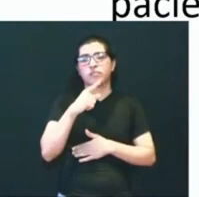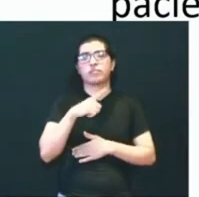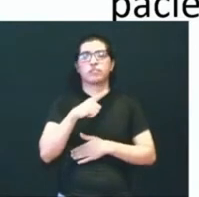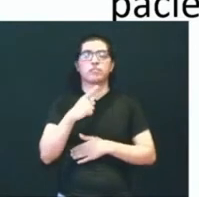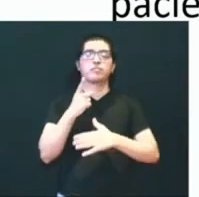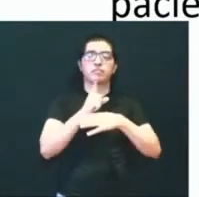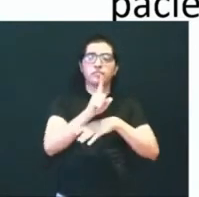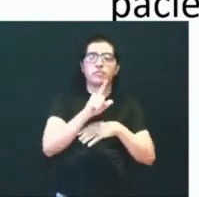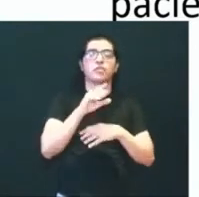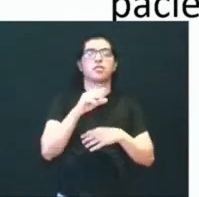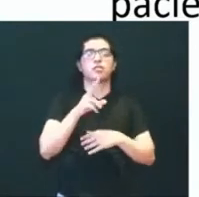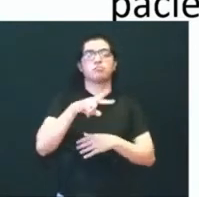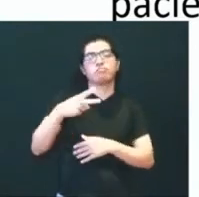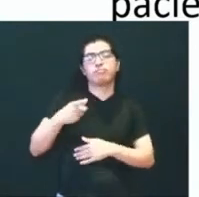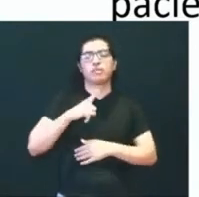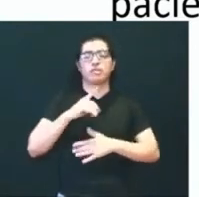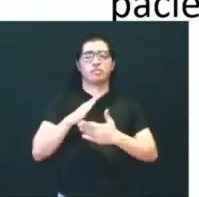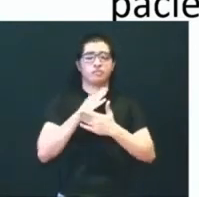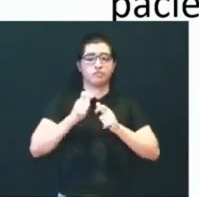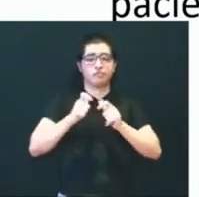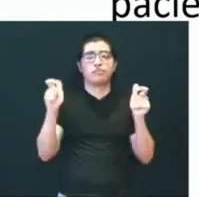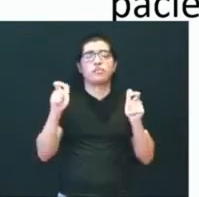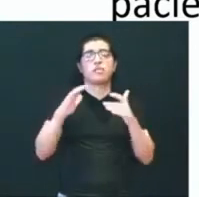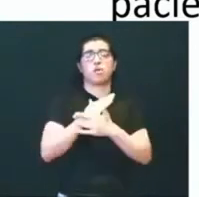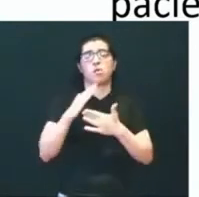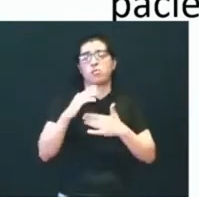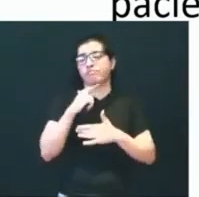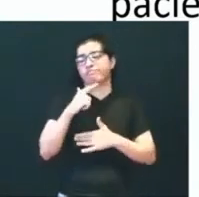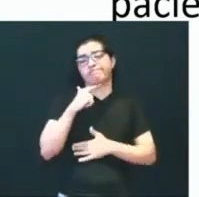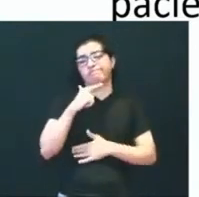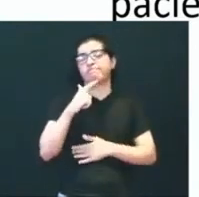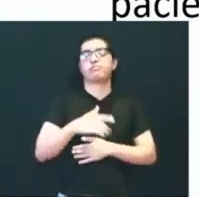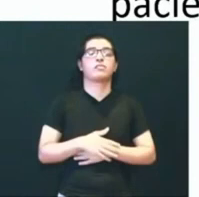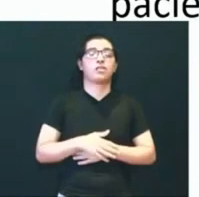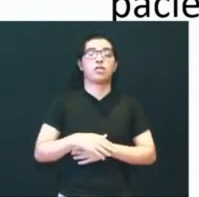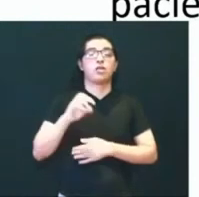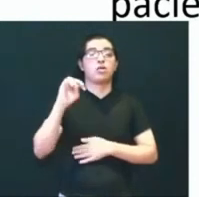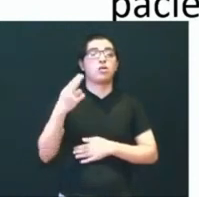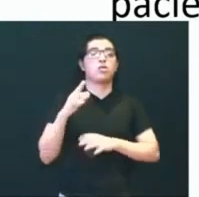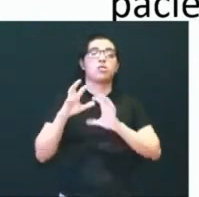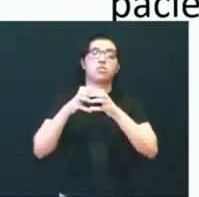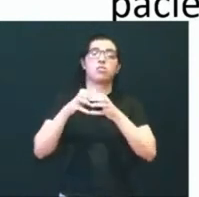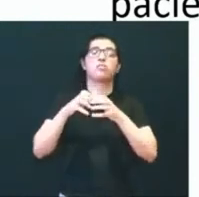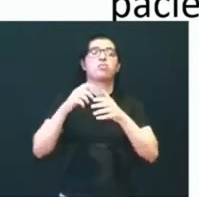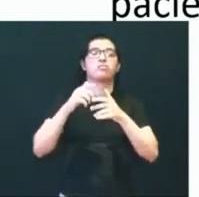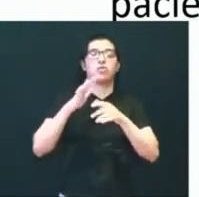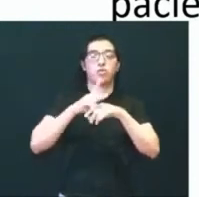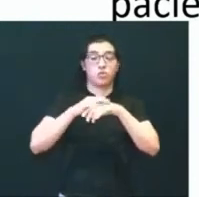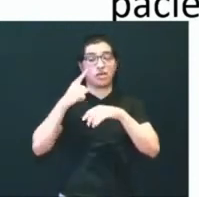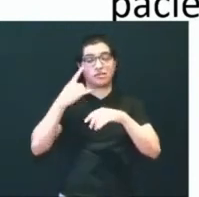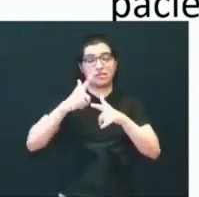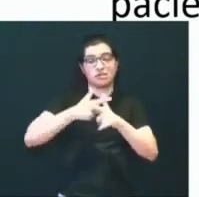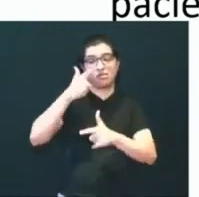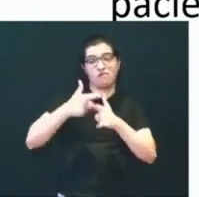vê o que é uma boa parcela dos pacientes, ou dos pacientes que são refratários, e